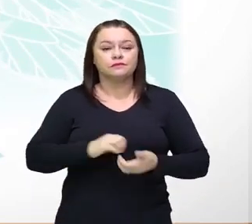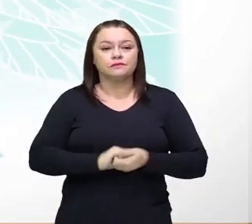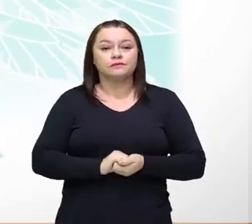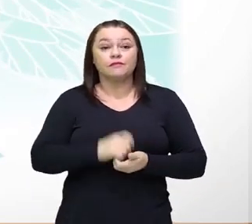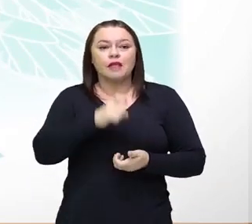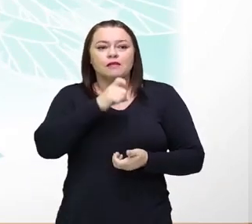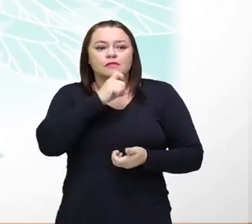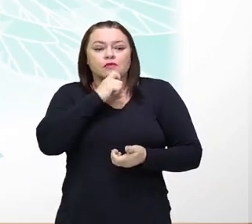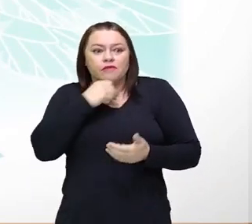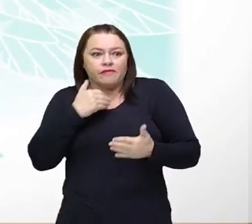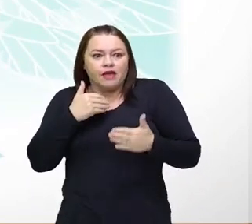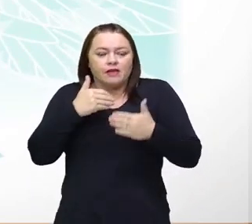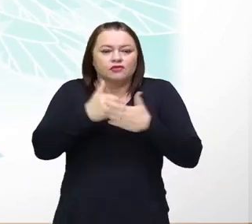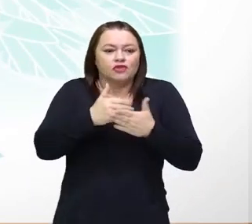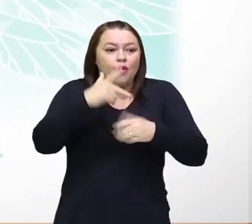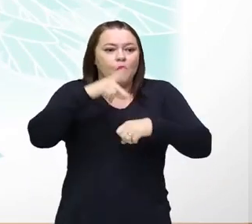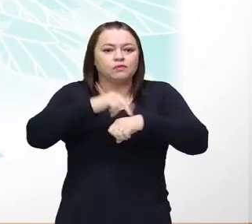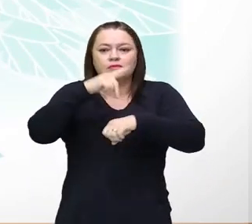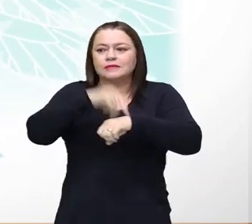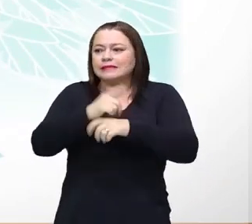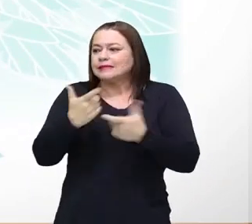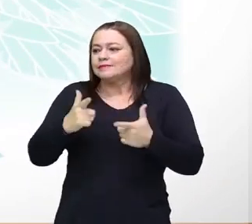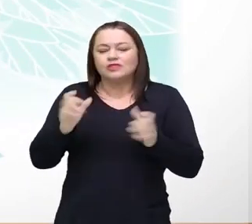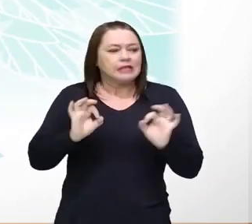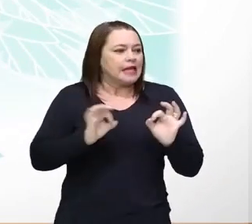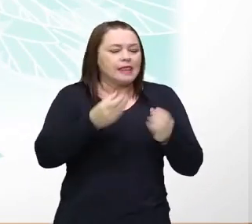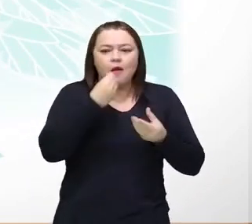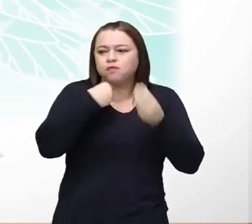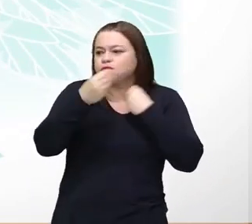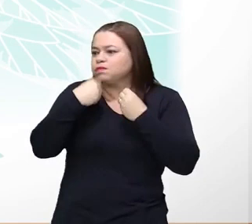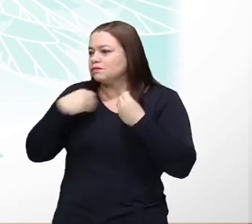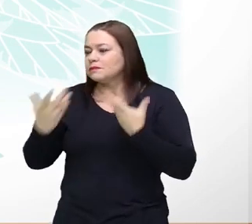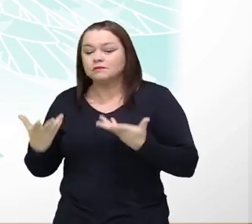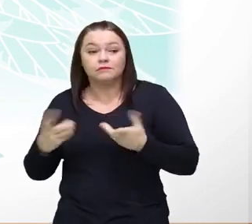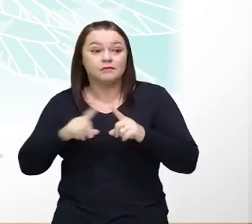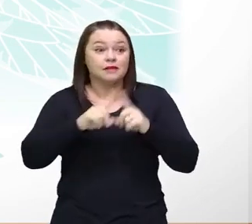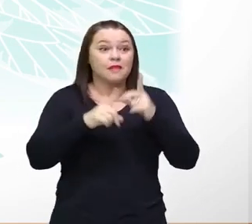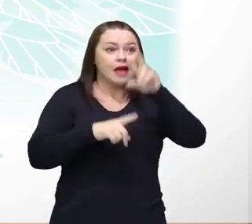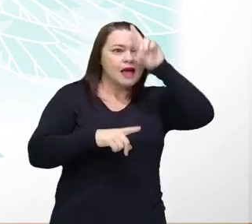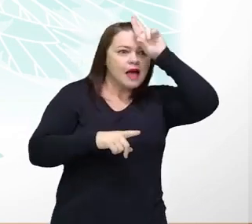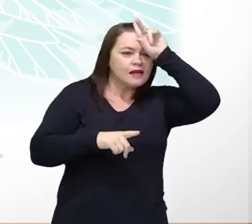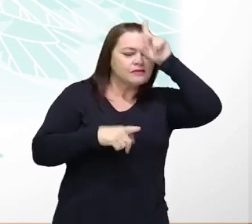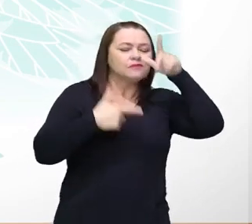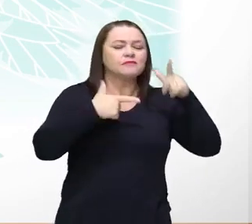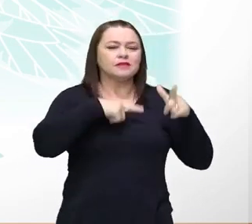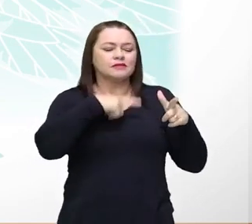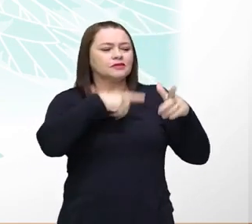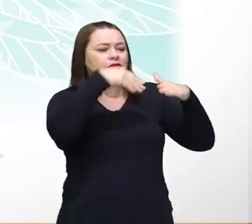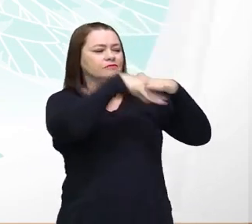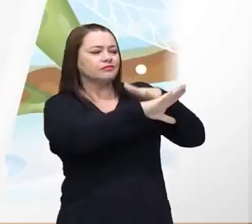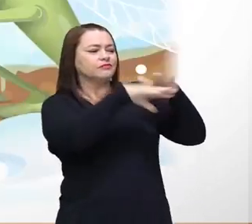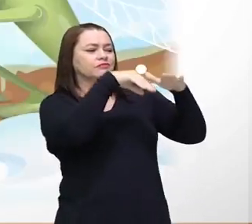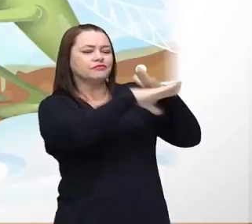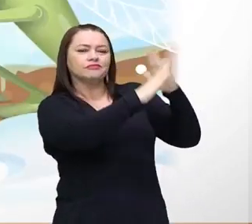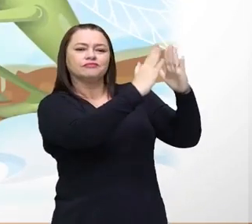chegou, a cigarra não tinha o que comer, enquanto as formigas contavam com o suprimento de alimentos que haviam